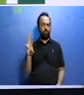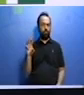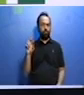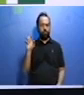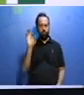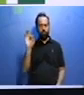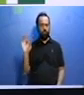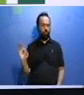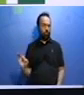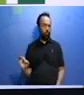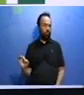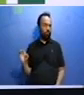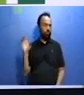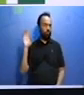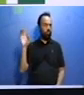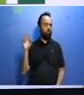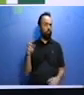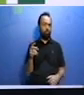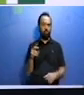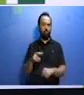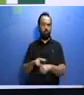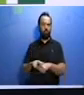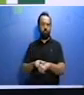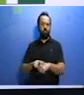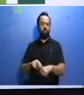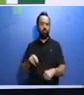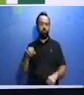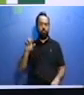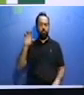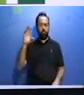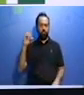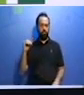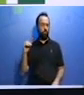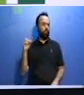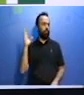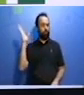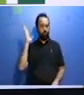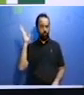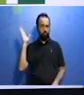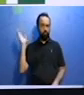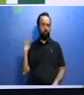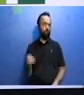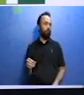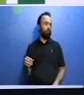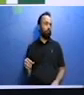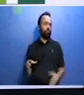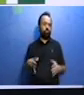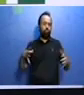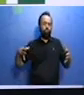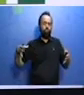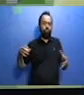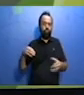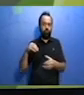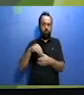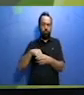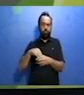63,3% é encontrado no Oriente Médio, que fica aí a maior quantidade de reservas do